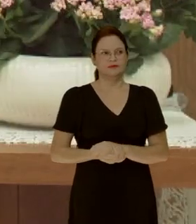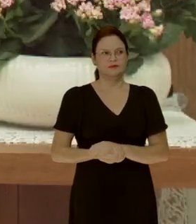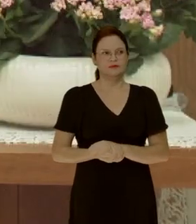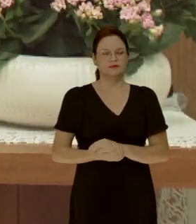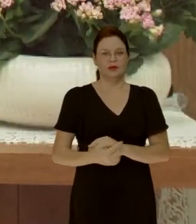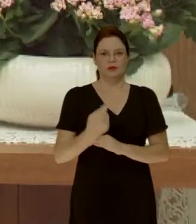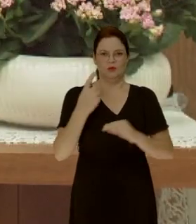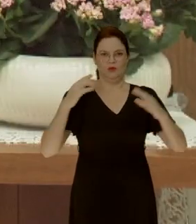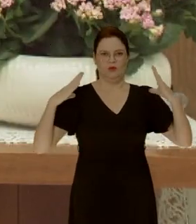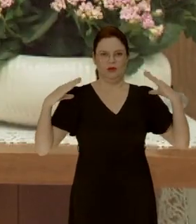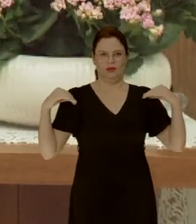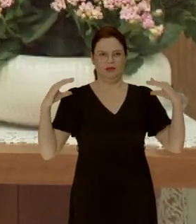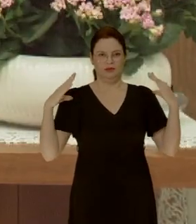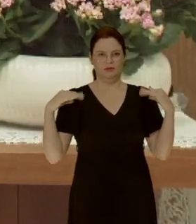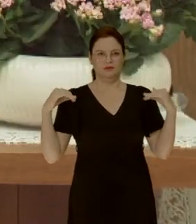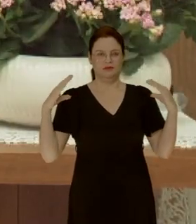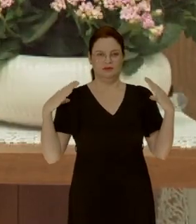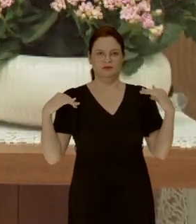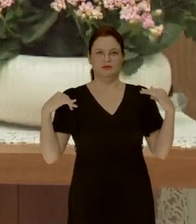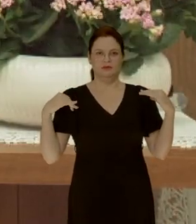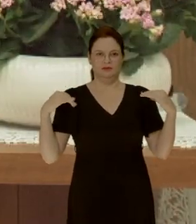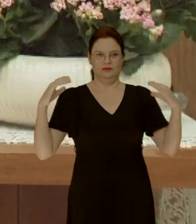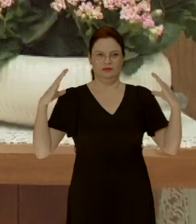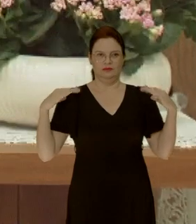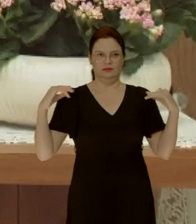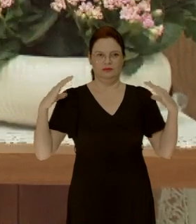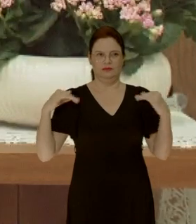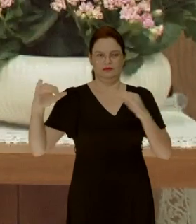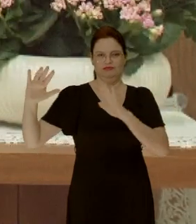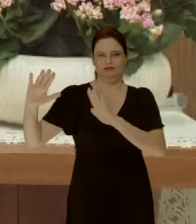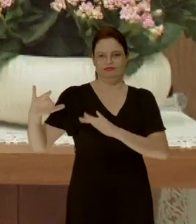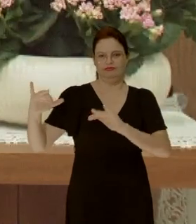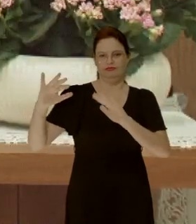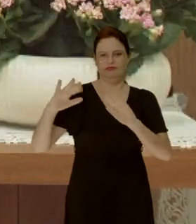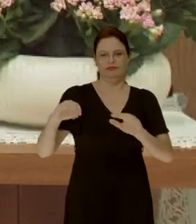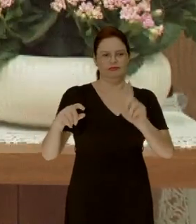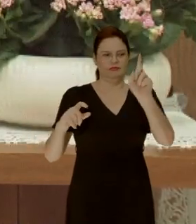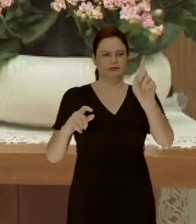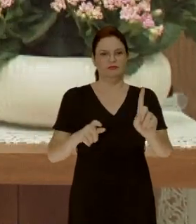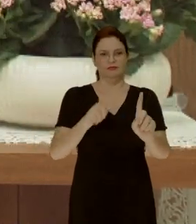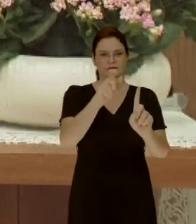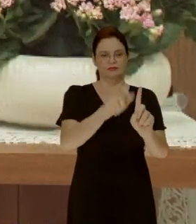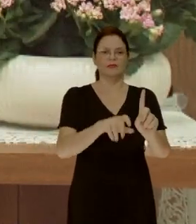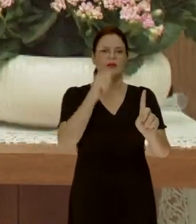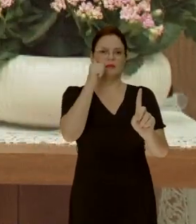um anjo do Senhor que ia até uma irmã